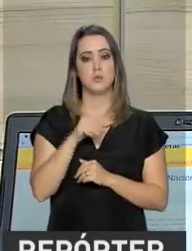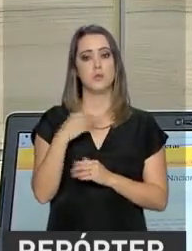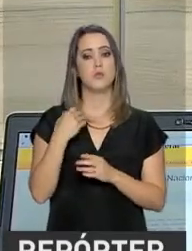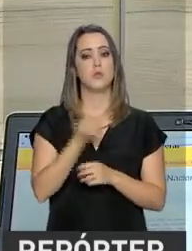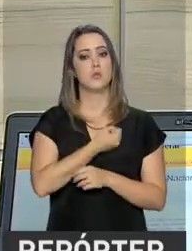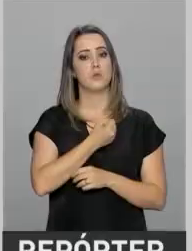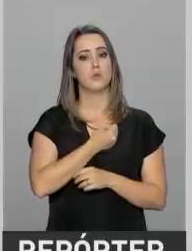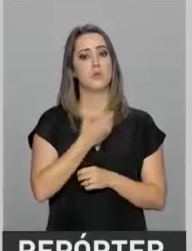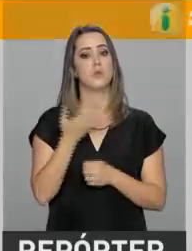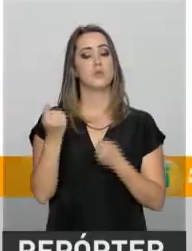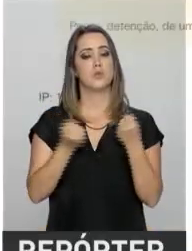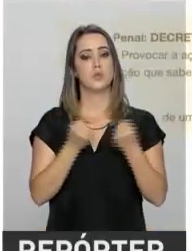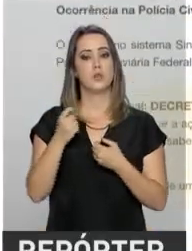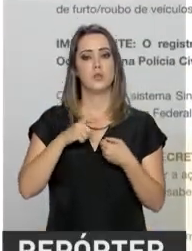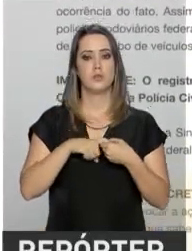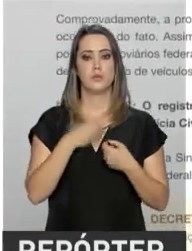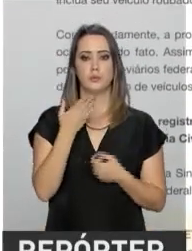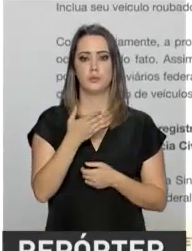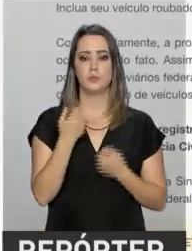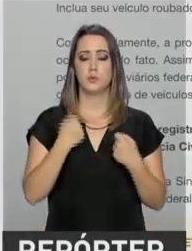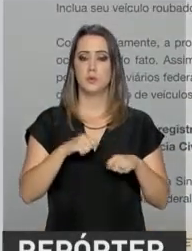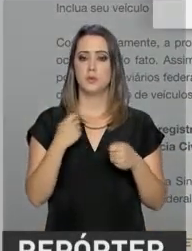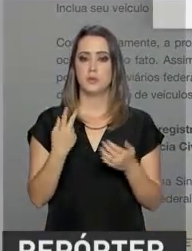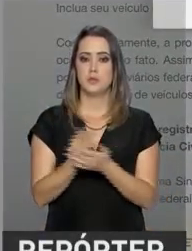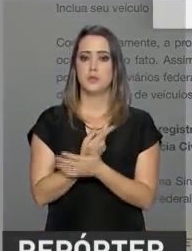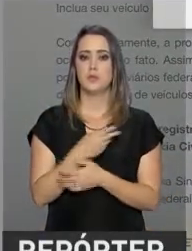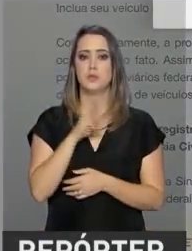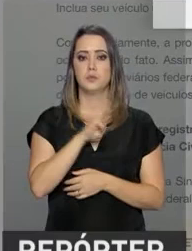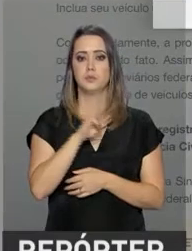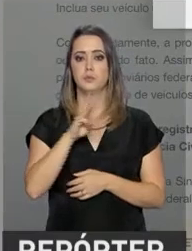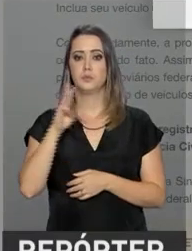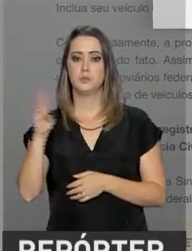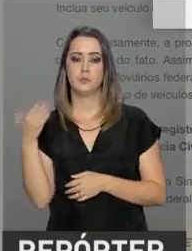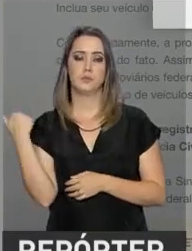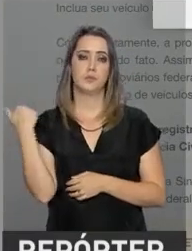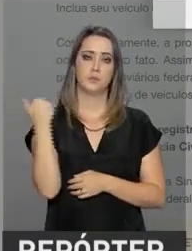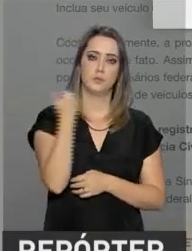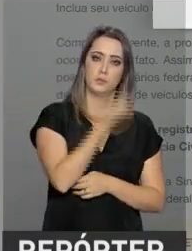número de veículos recuperados o registro deve ser feito pelo link